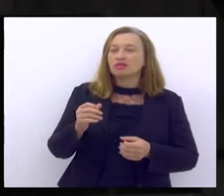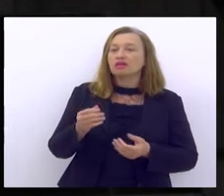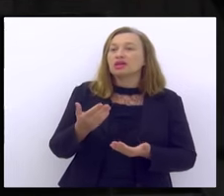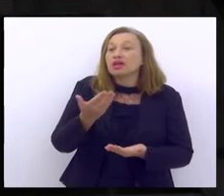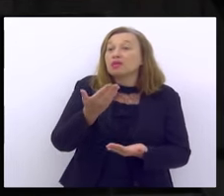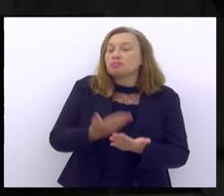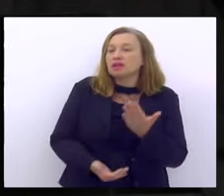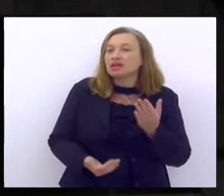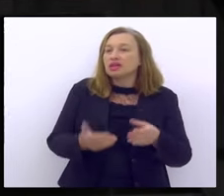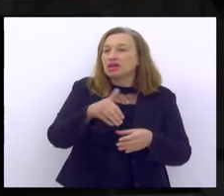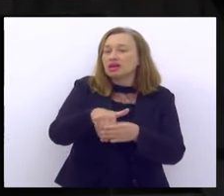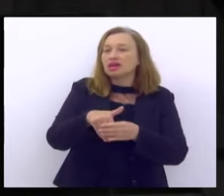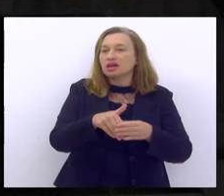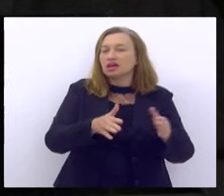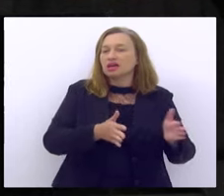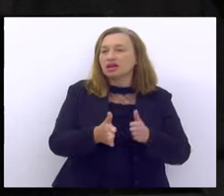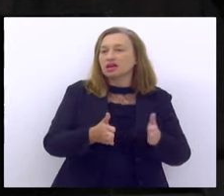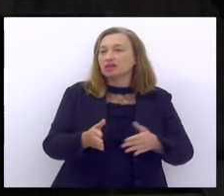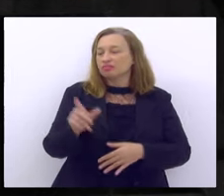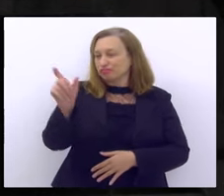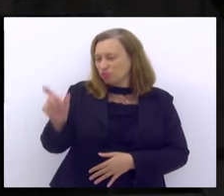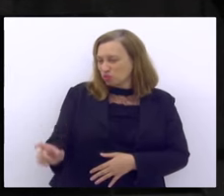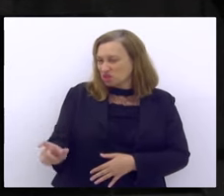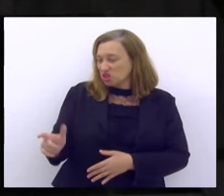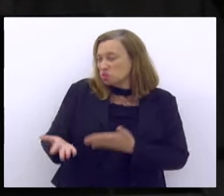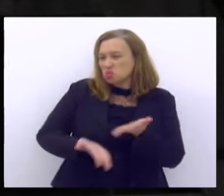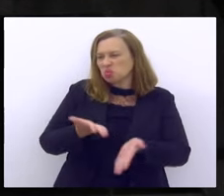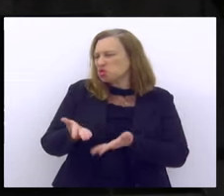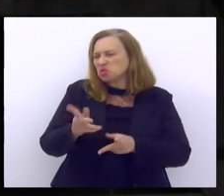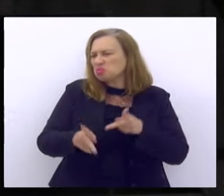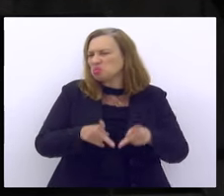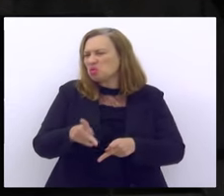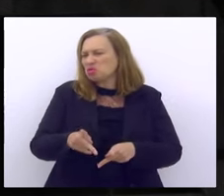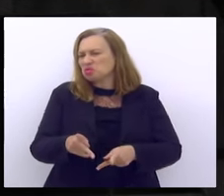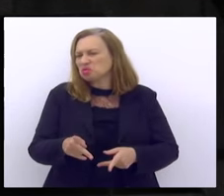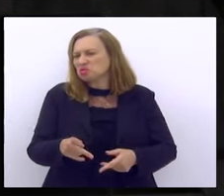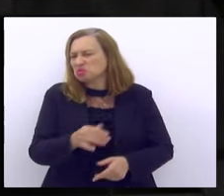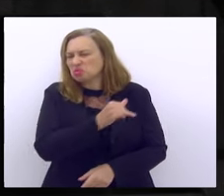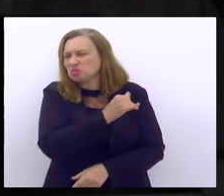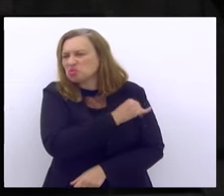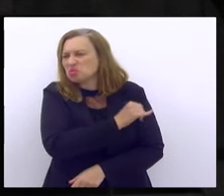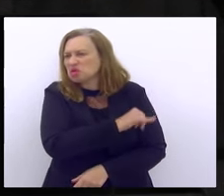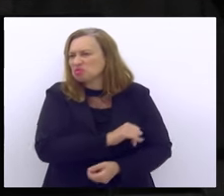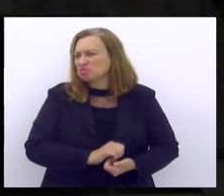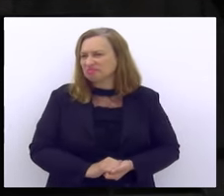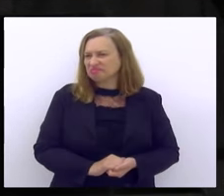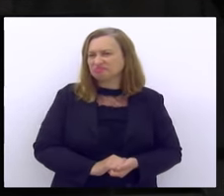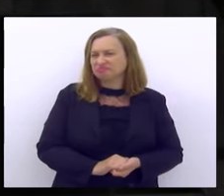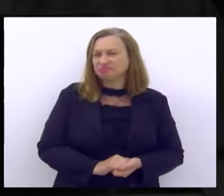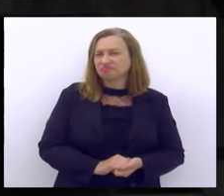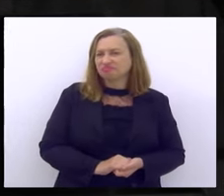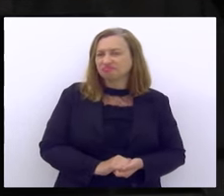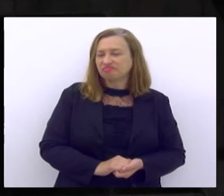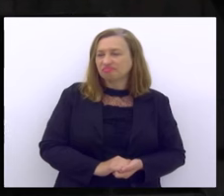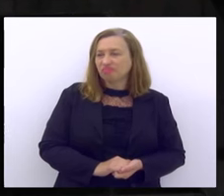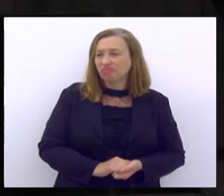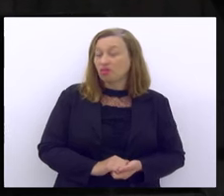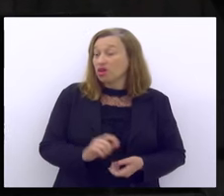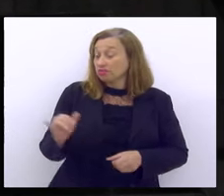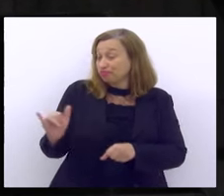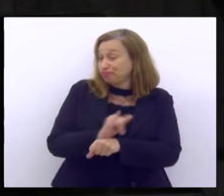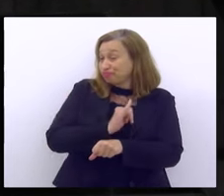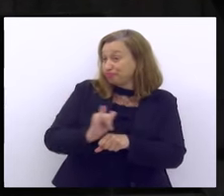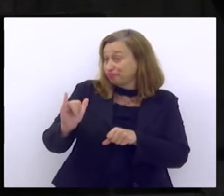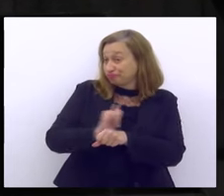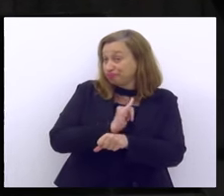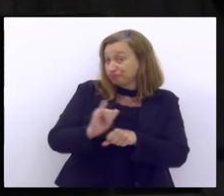Você já é um fracassado, porque você não cuida do povo do Rio. A sua grande artimanha, o